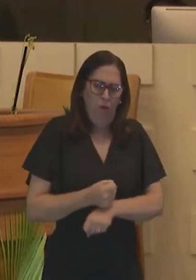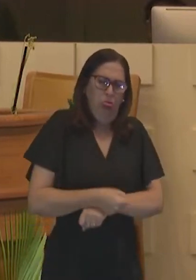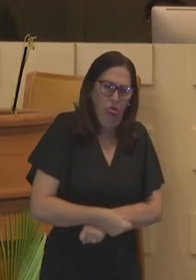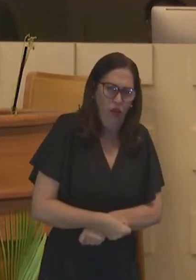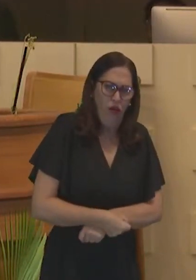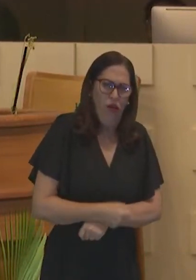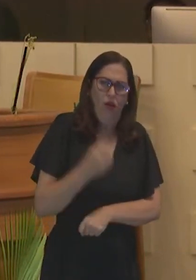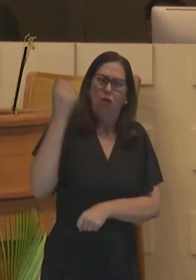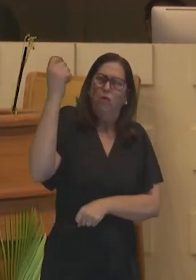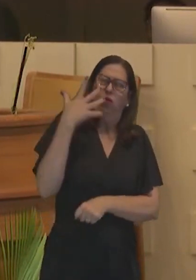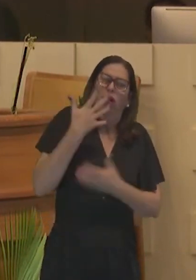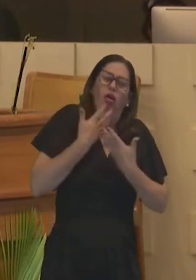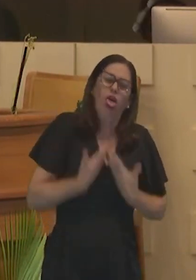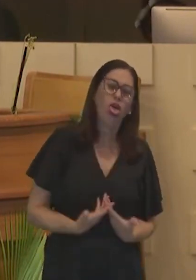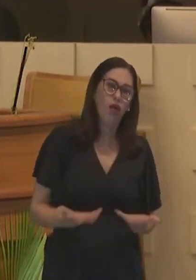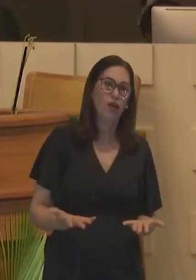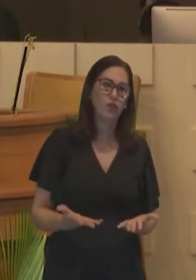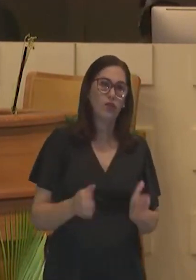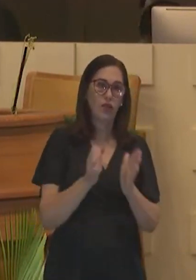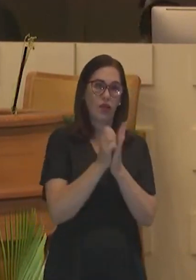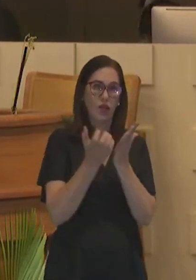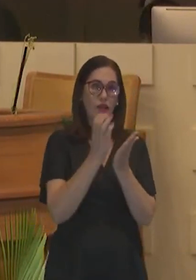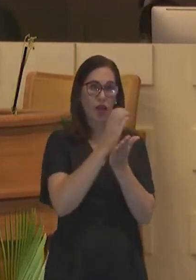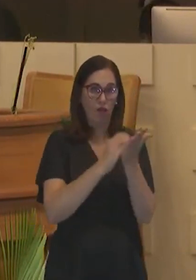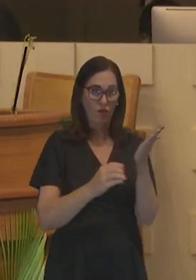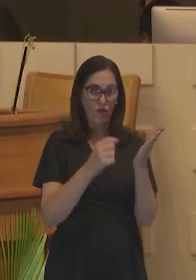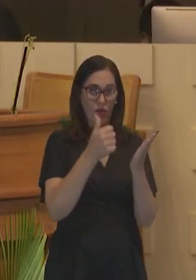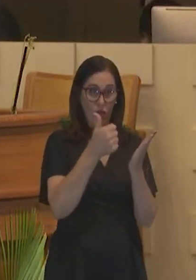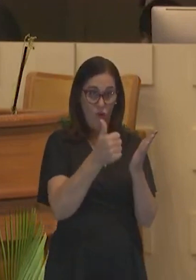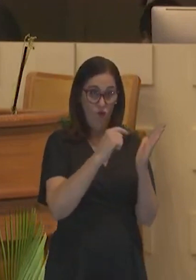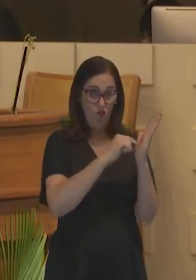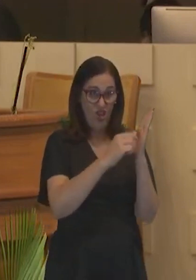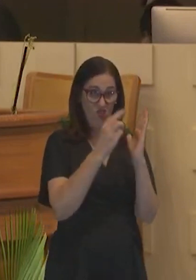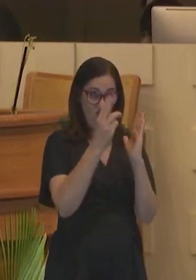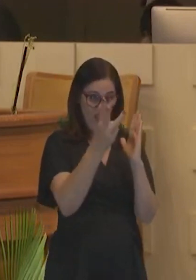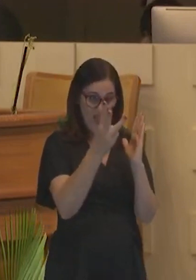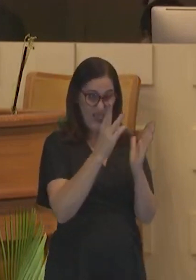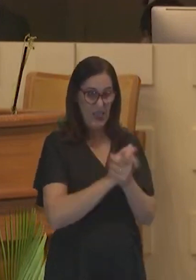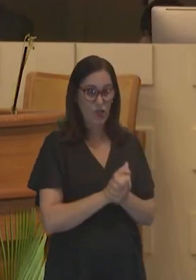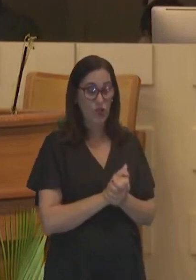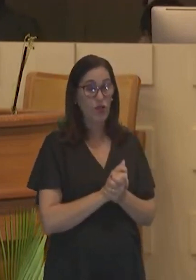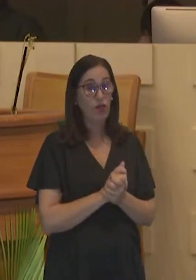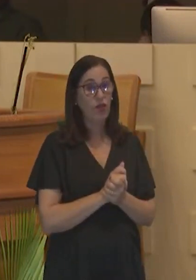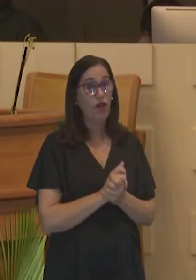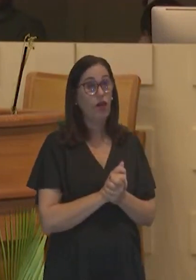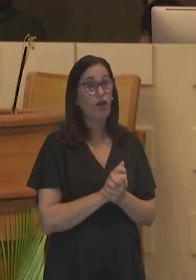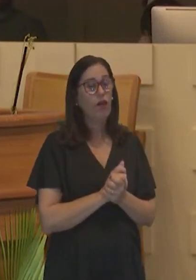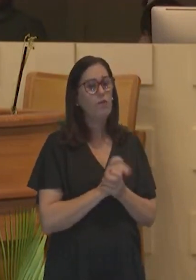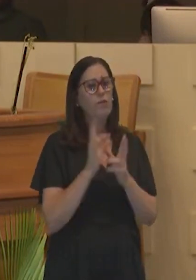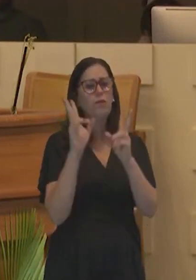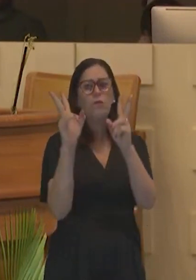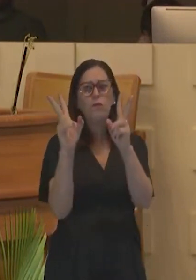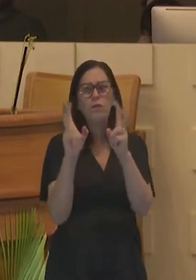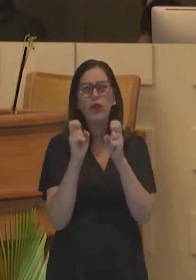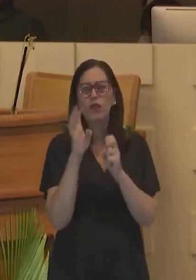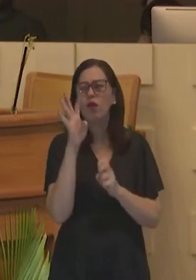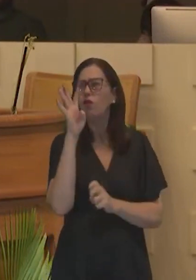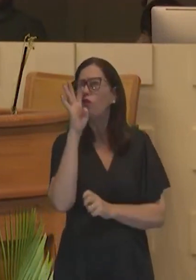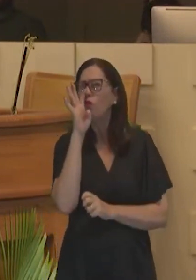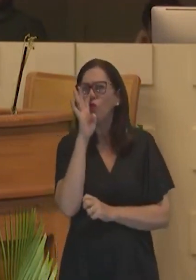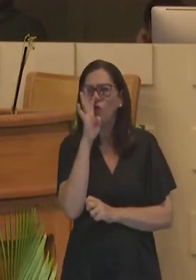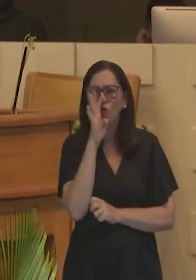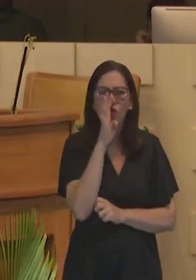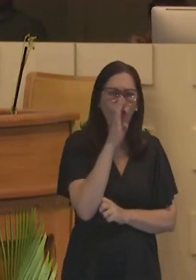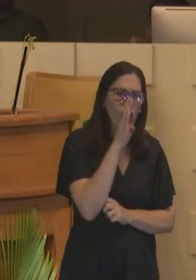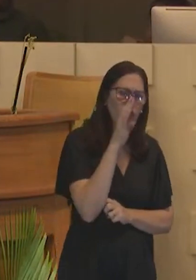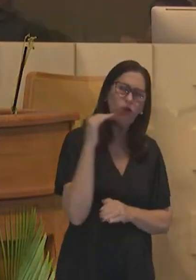do sol? Eclesiastes 1, verso 3. Foi isso que ele percebeu contemplando a vida, tudo que ele